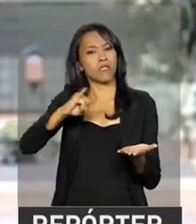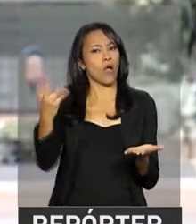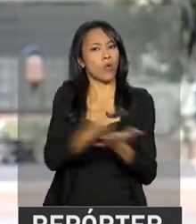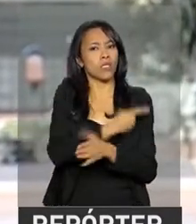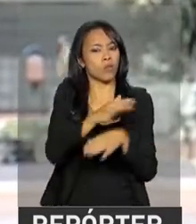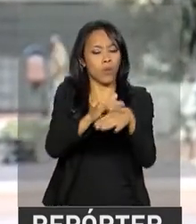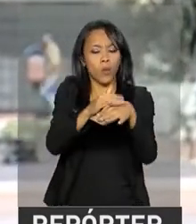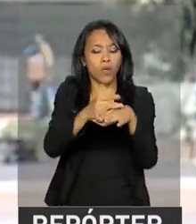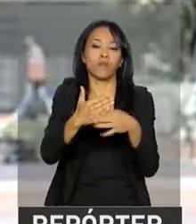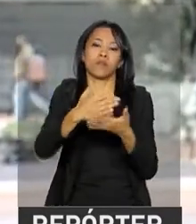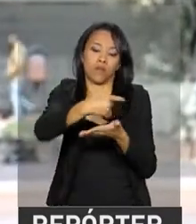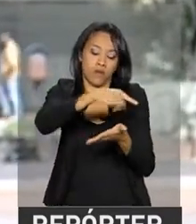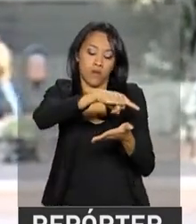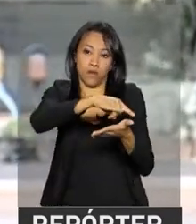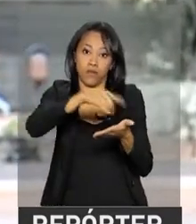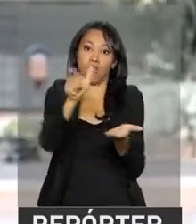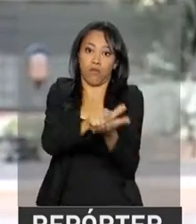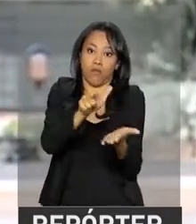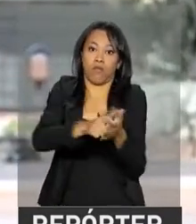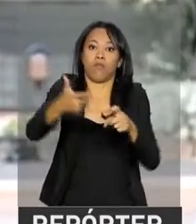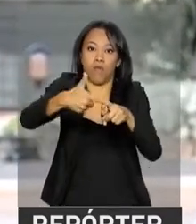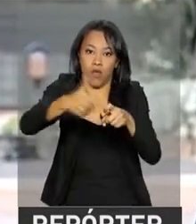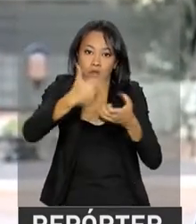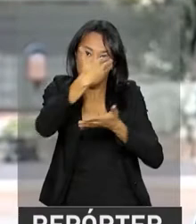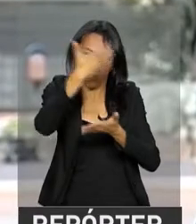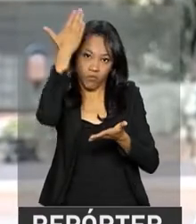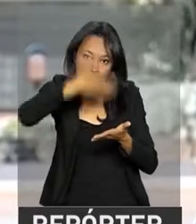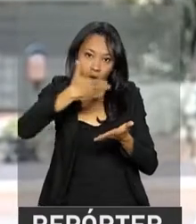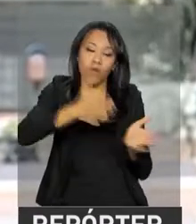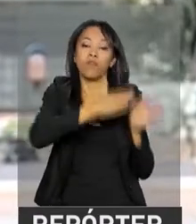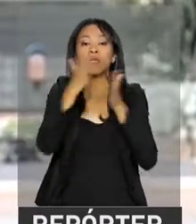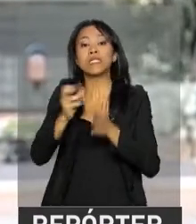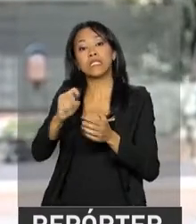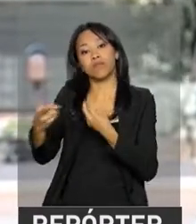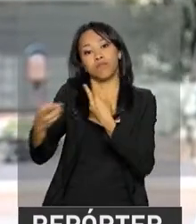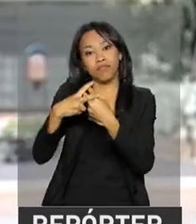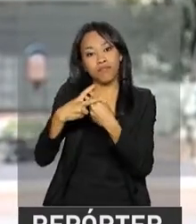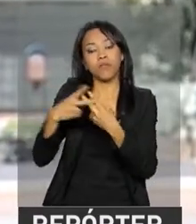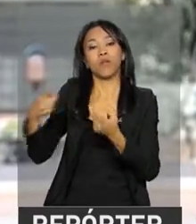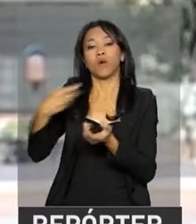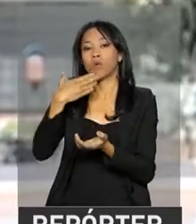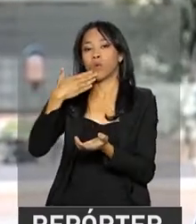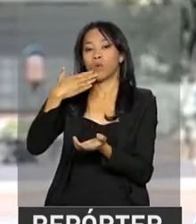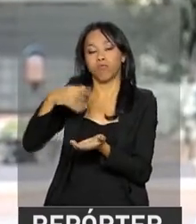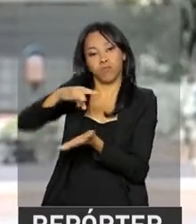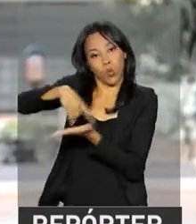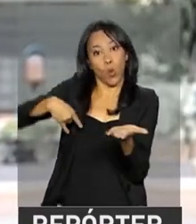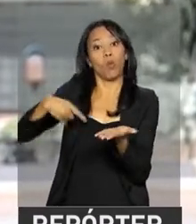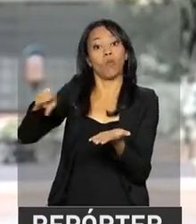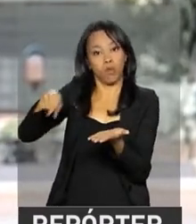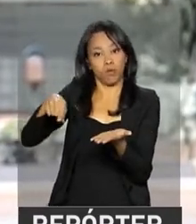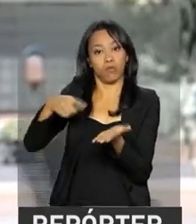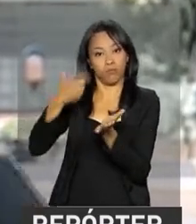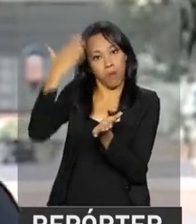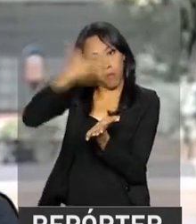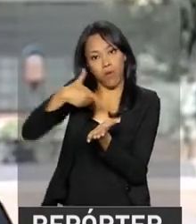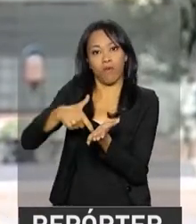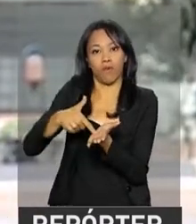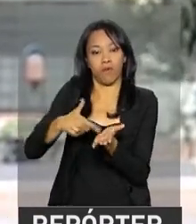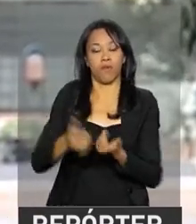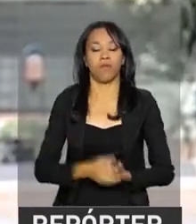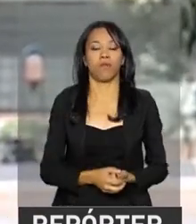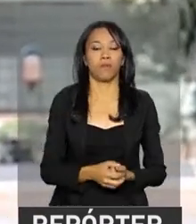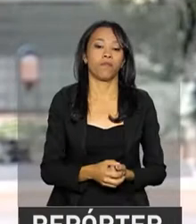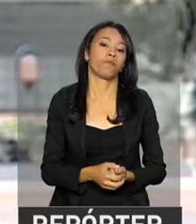por meio de atestado médico e no caso da reclusão a decisão judicial que determinou a reclusão bom